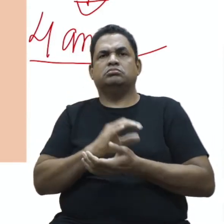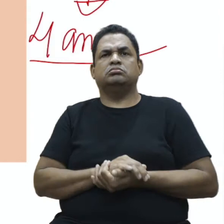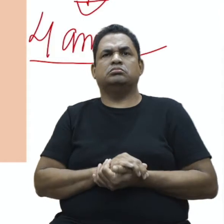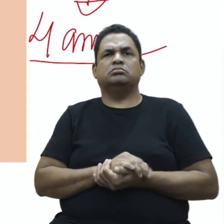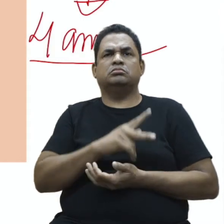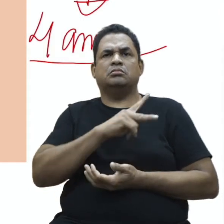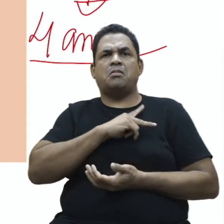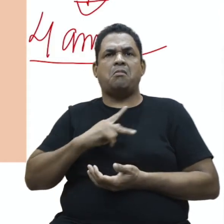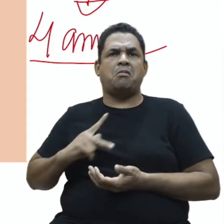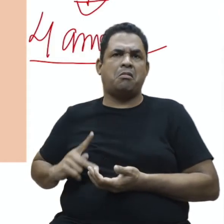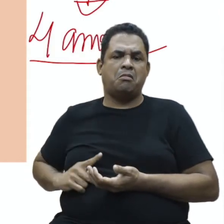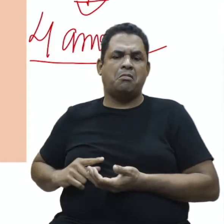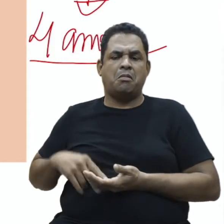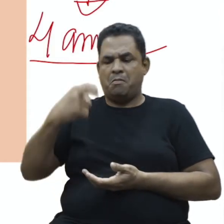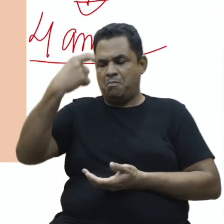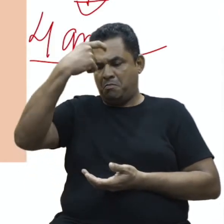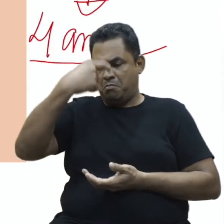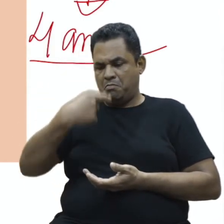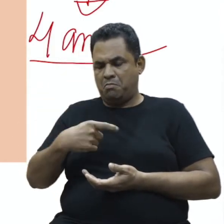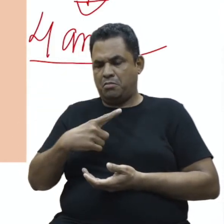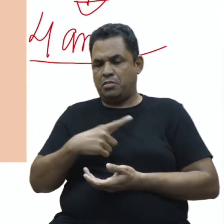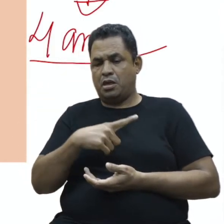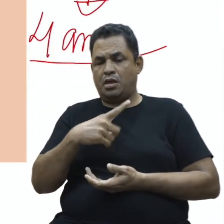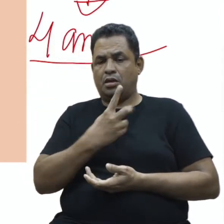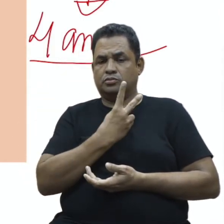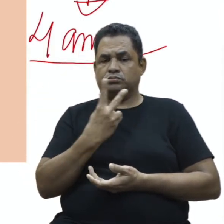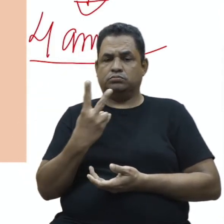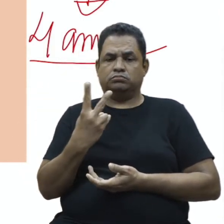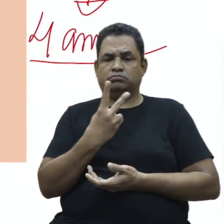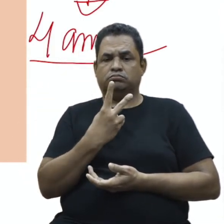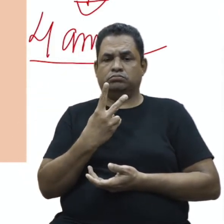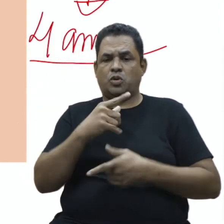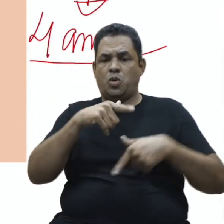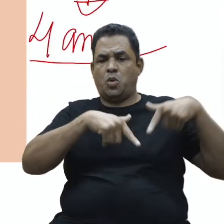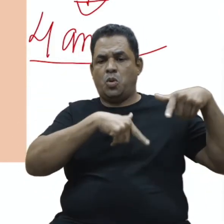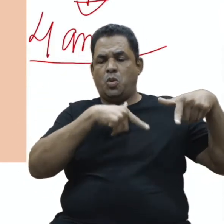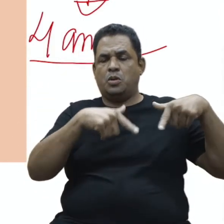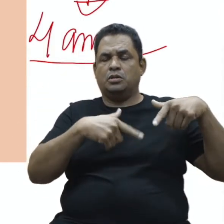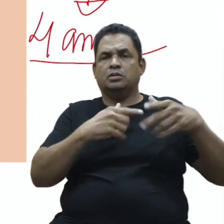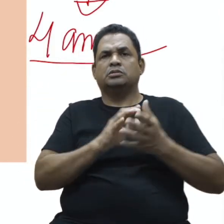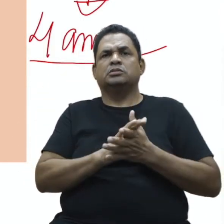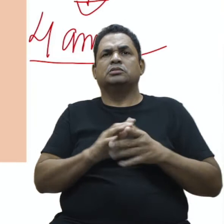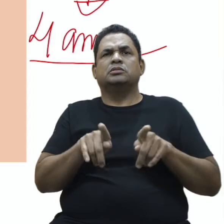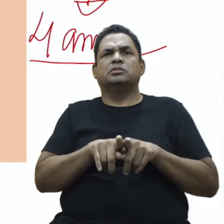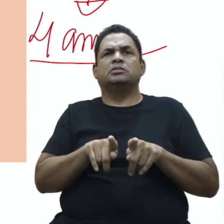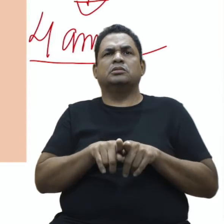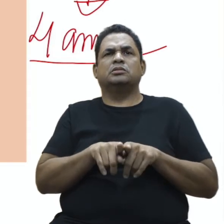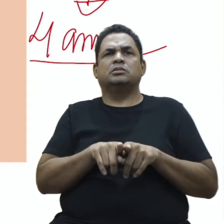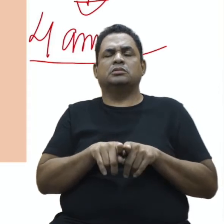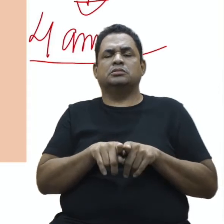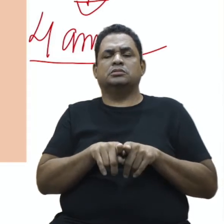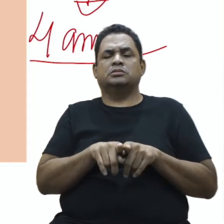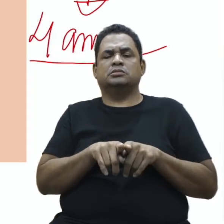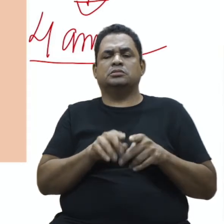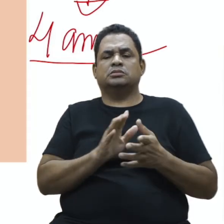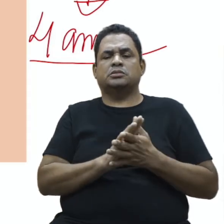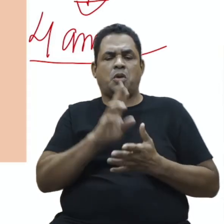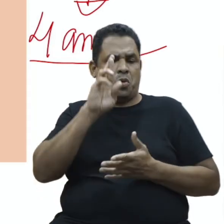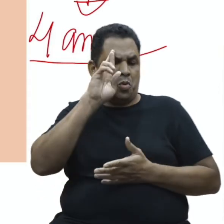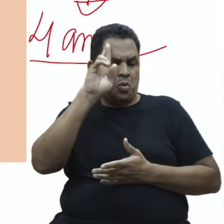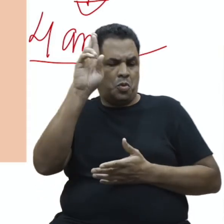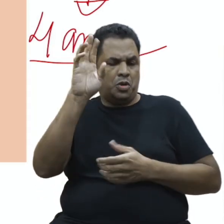nesse caso, ele exerce as 2 funções. Ele tanto vai ser o chefe de